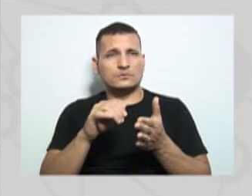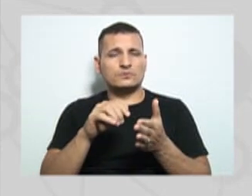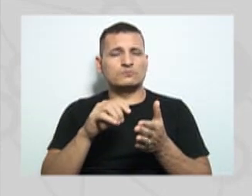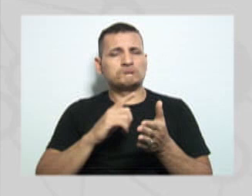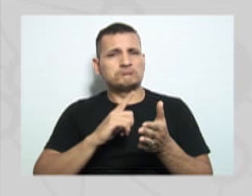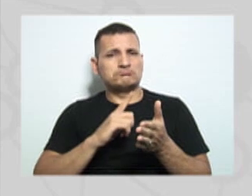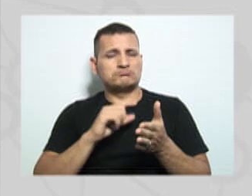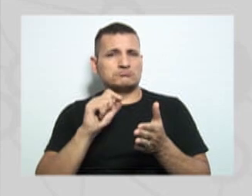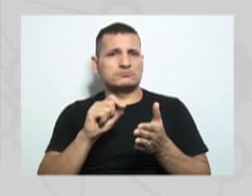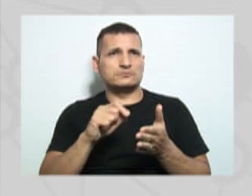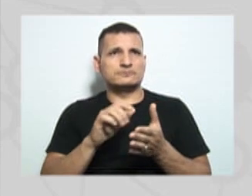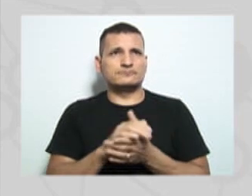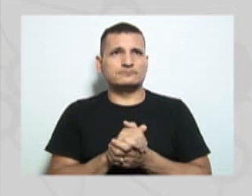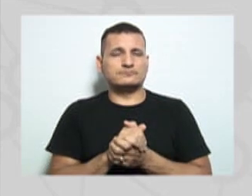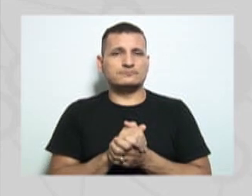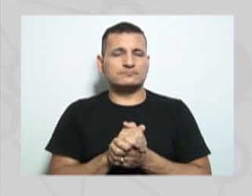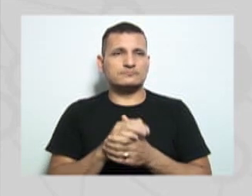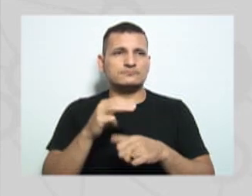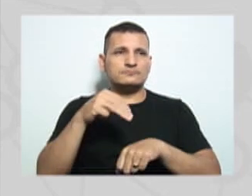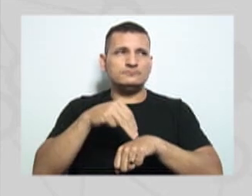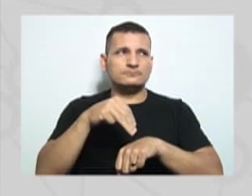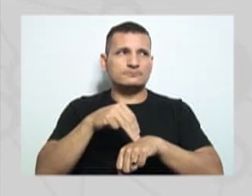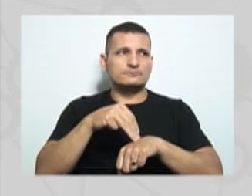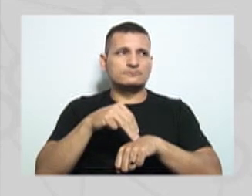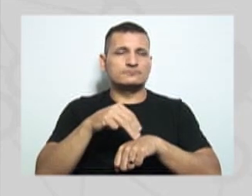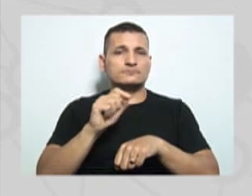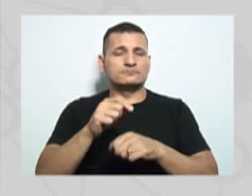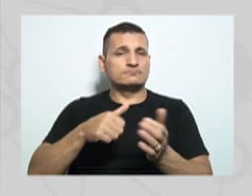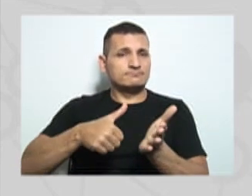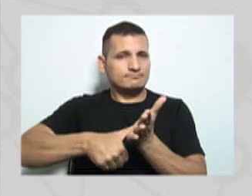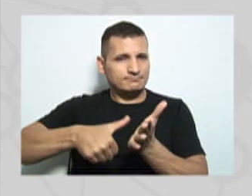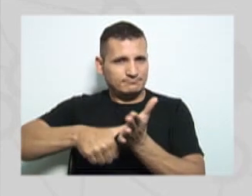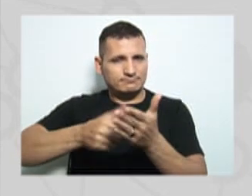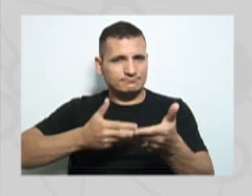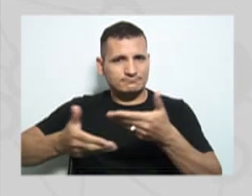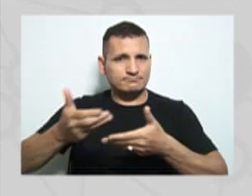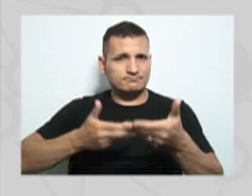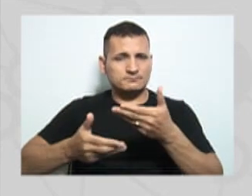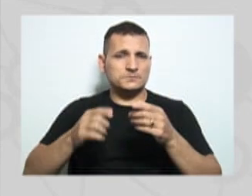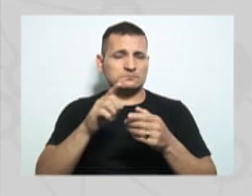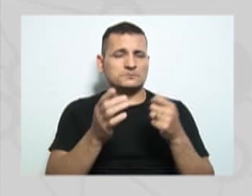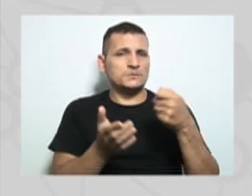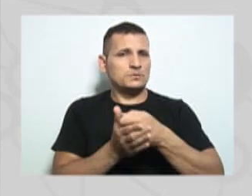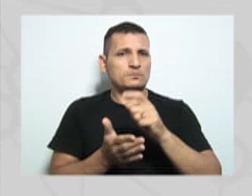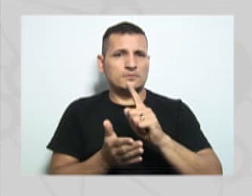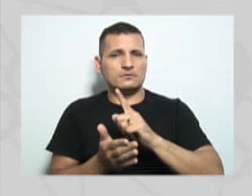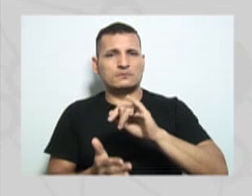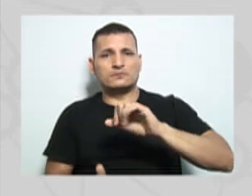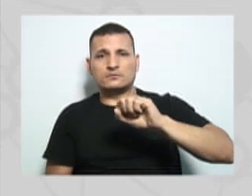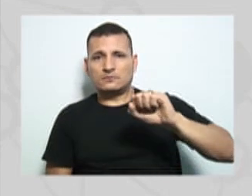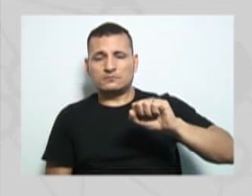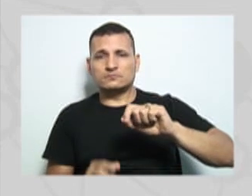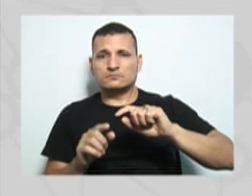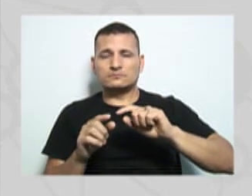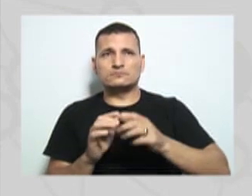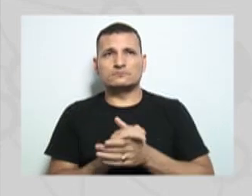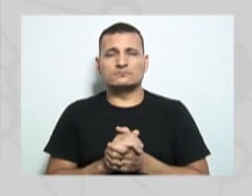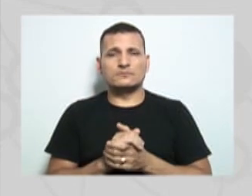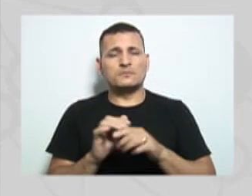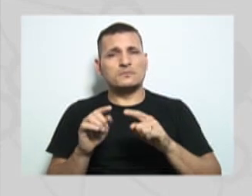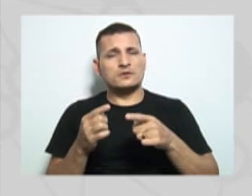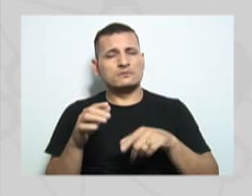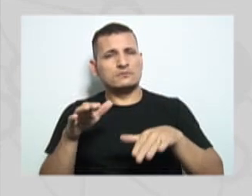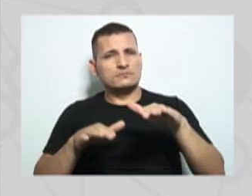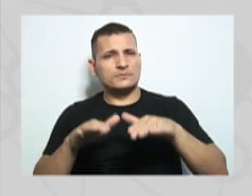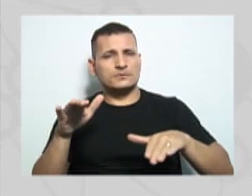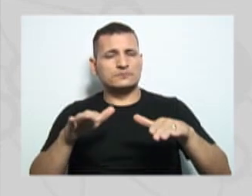ter no município, ato cooperado, não venha a pagar ISS, mas ato cooperado sim. certo? Então, tudo